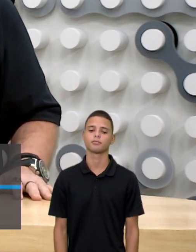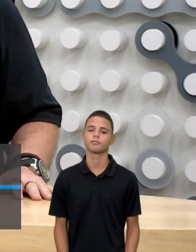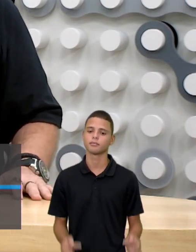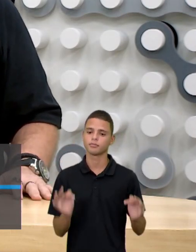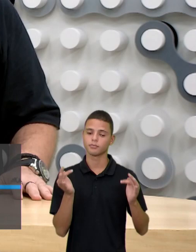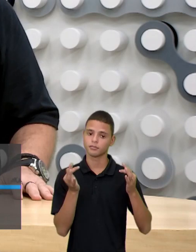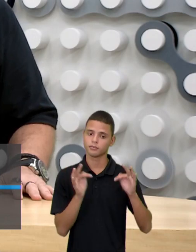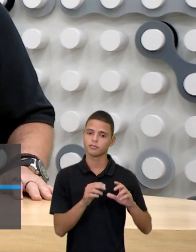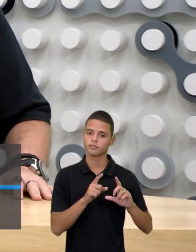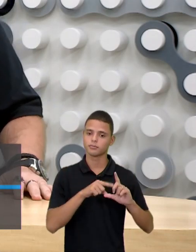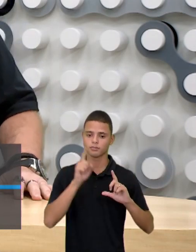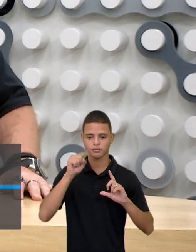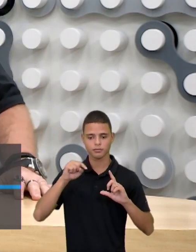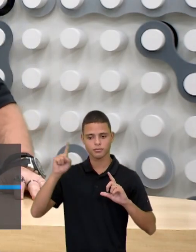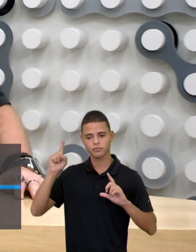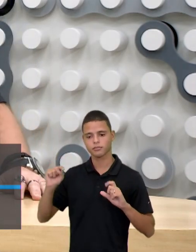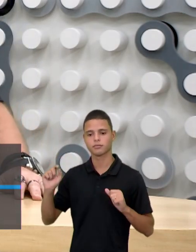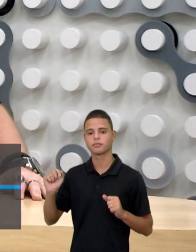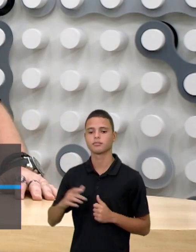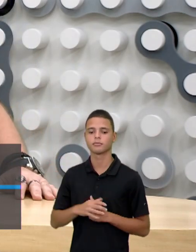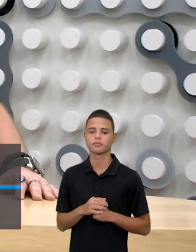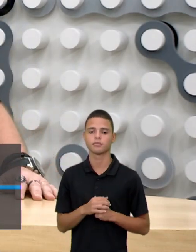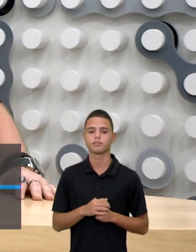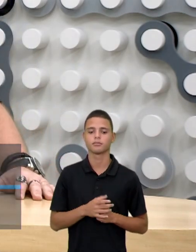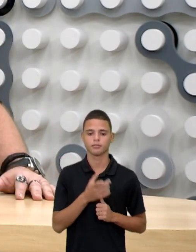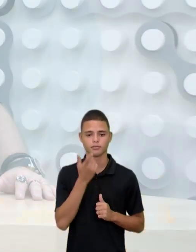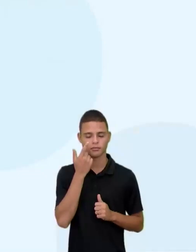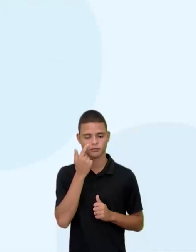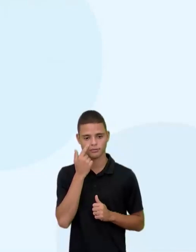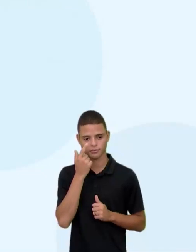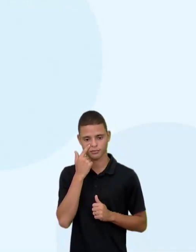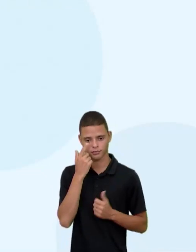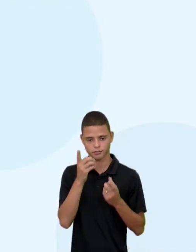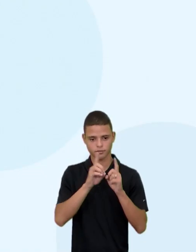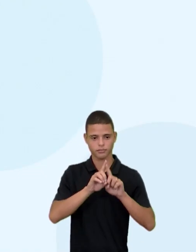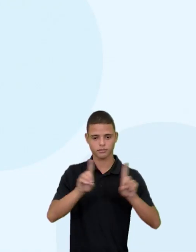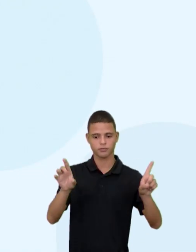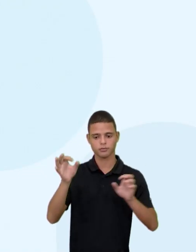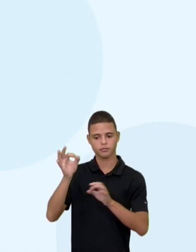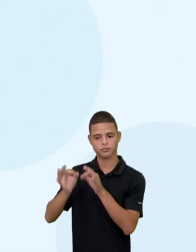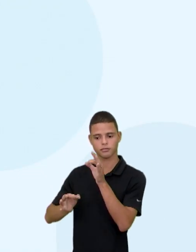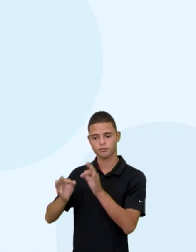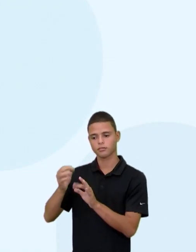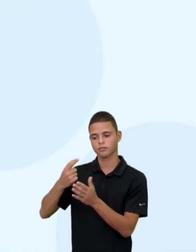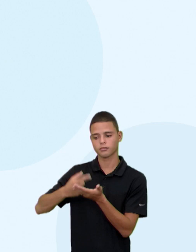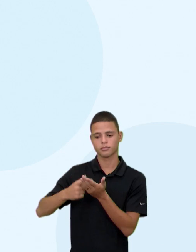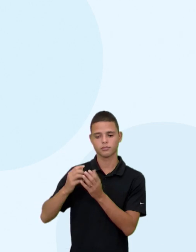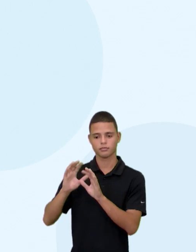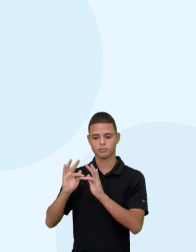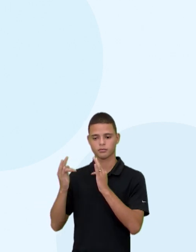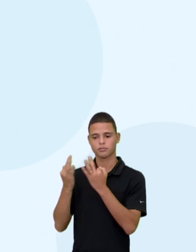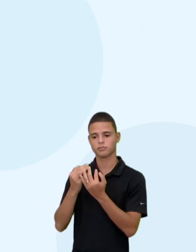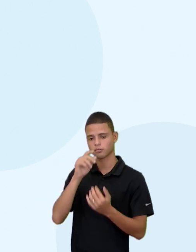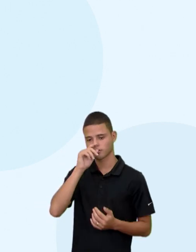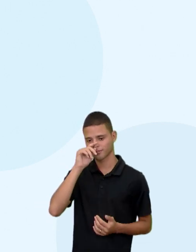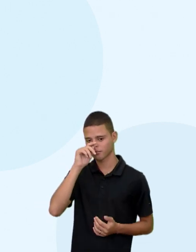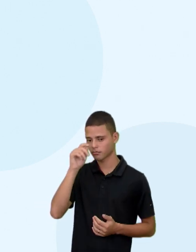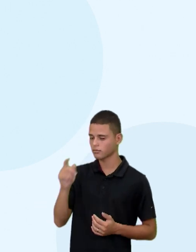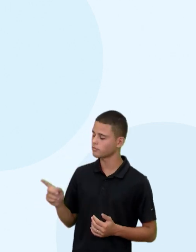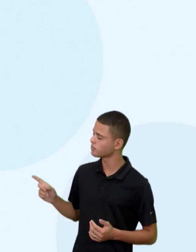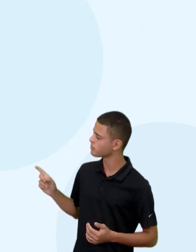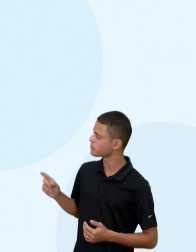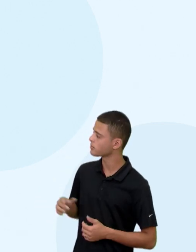finalizar nesse gráfico, tá lá, ó, divórcios judiciais segundo arranjo familiar, tá? E aí nós temos lá em roxo